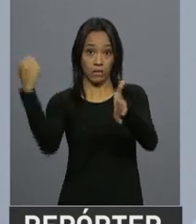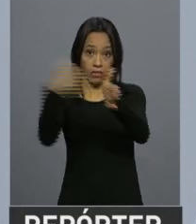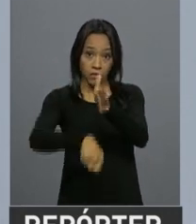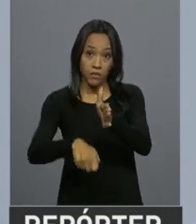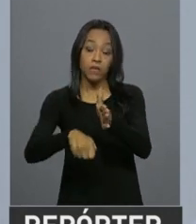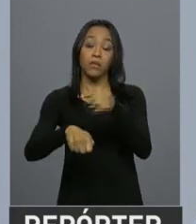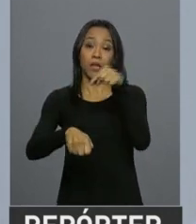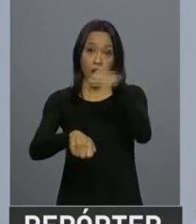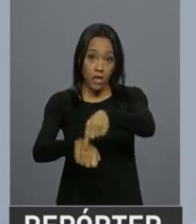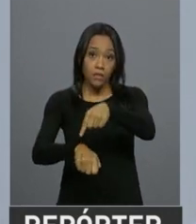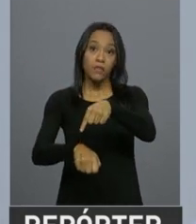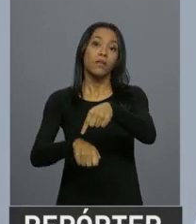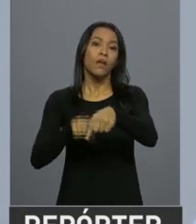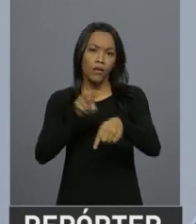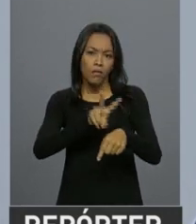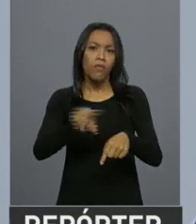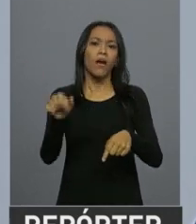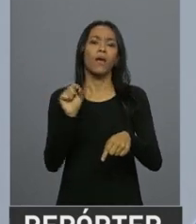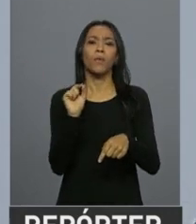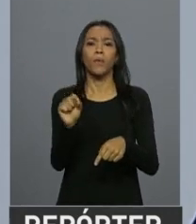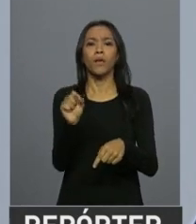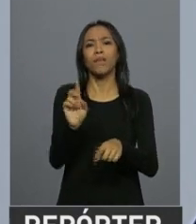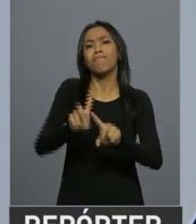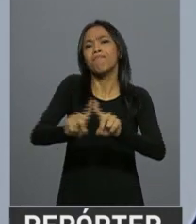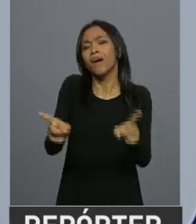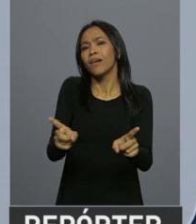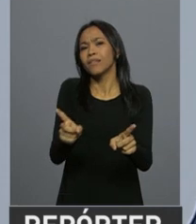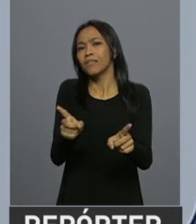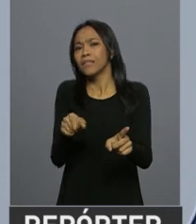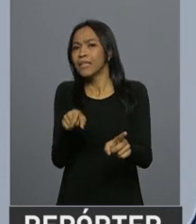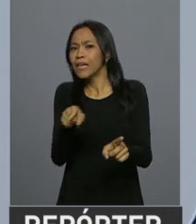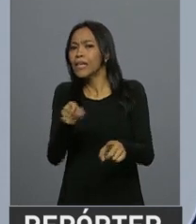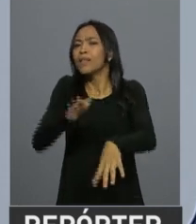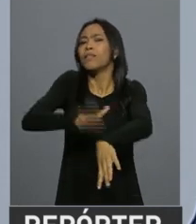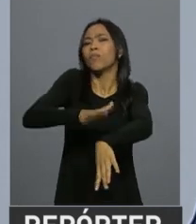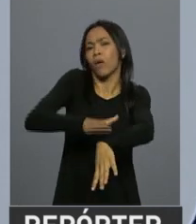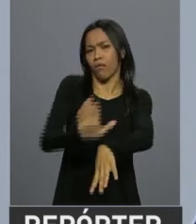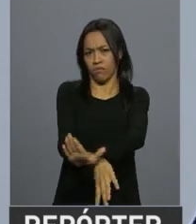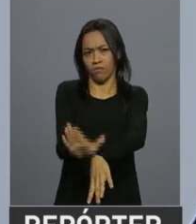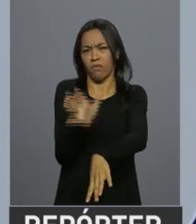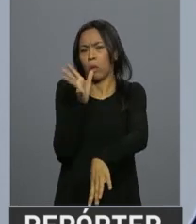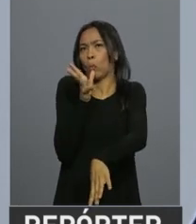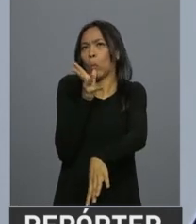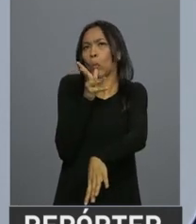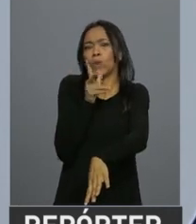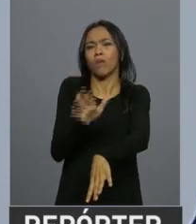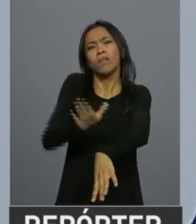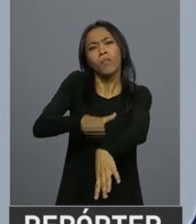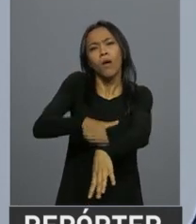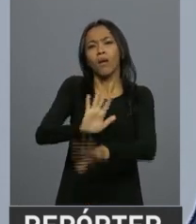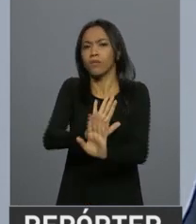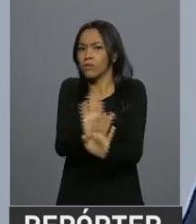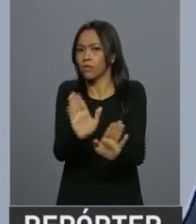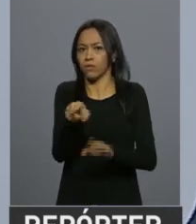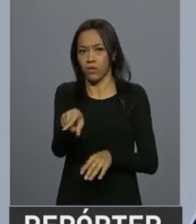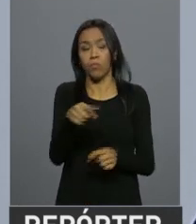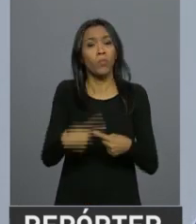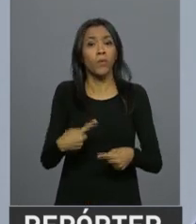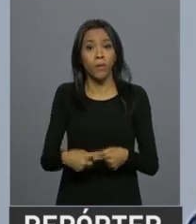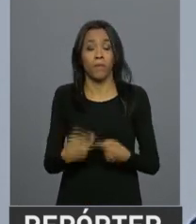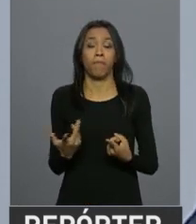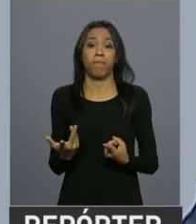Será aplicado Ah mas certamente tempo ário ou será proposto mas certamente temporário por